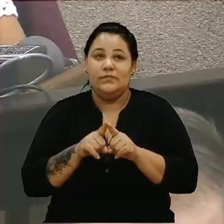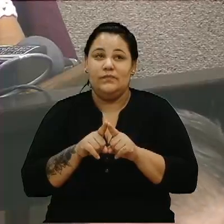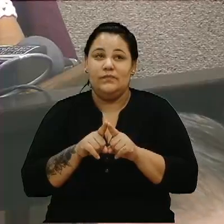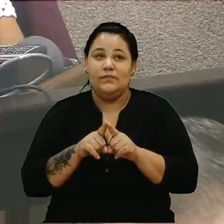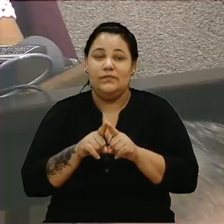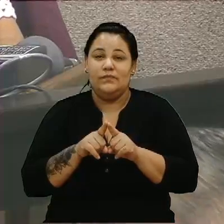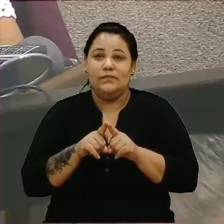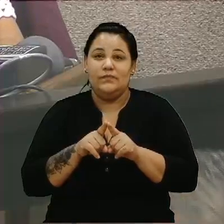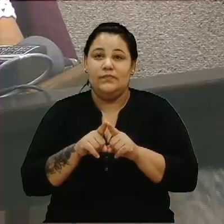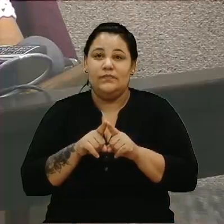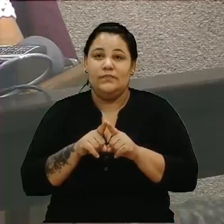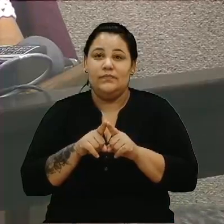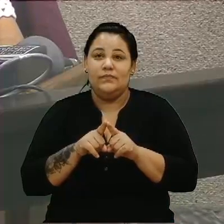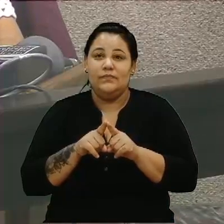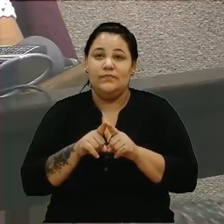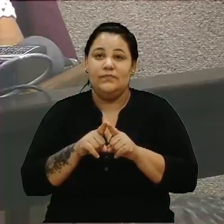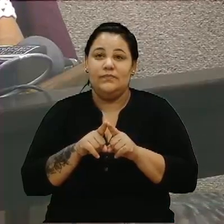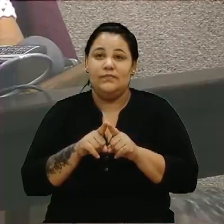de